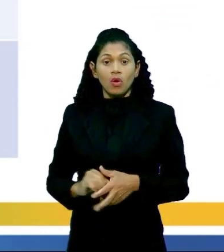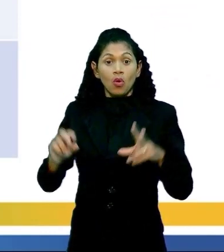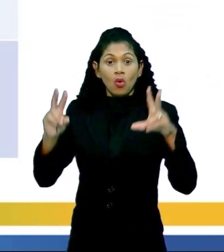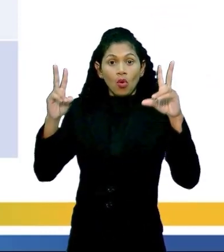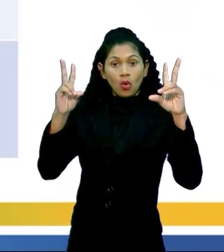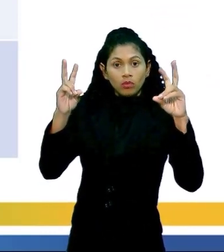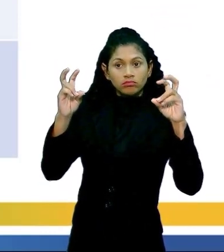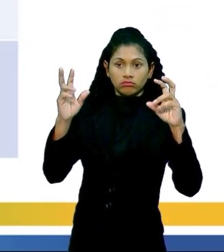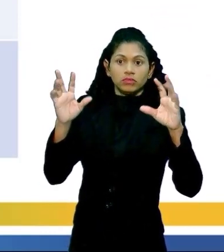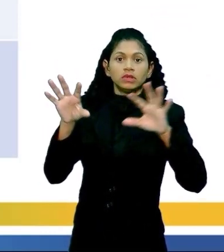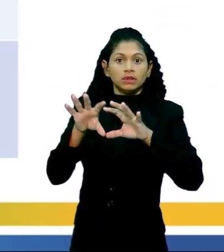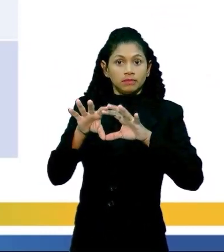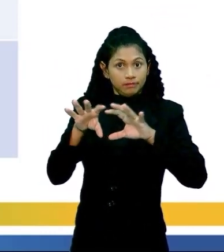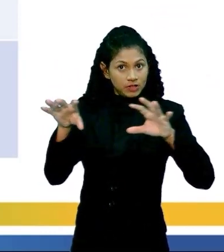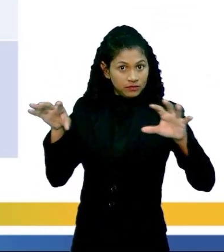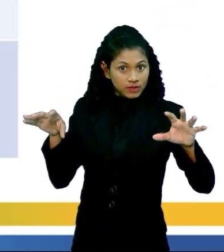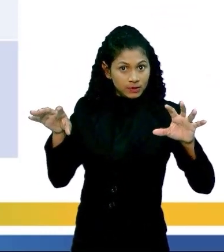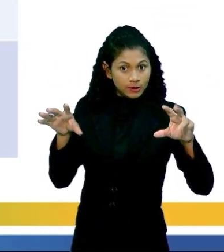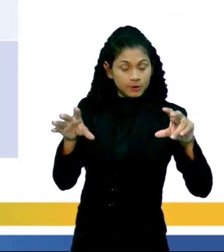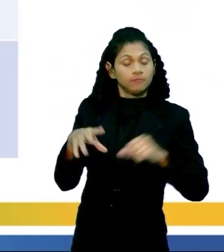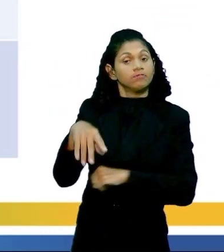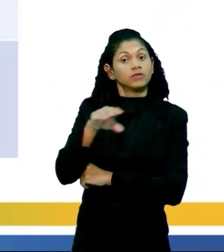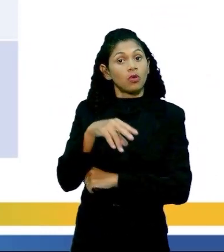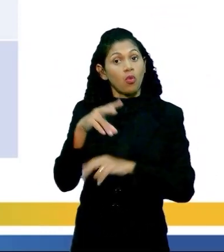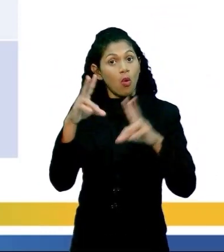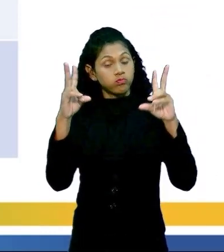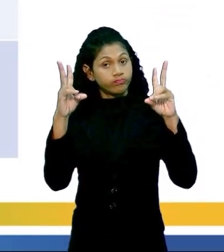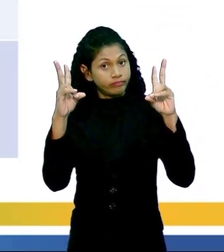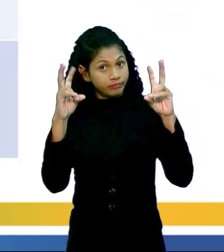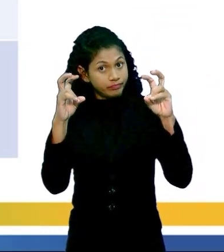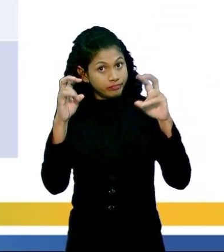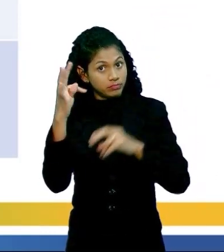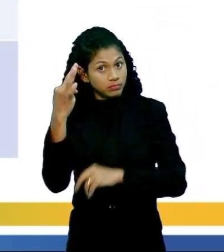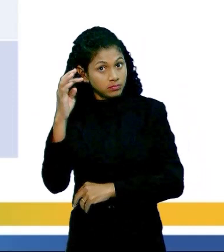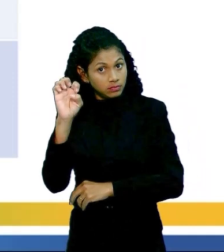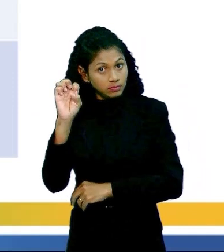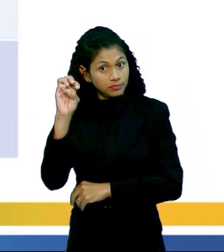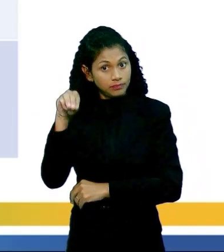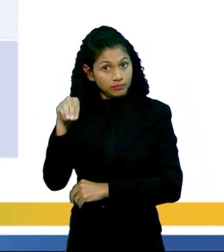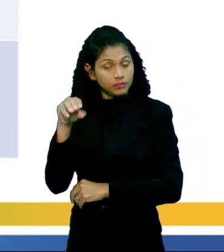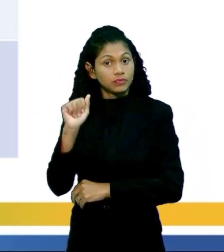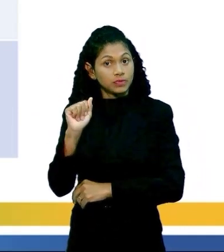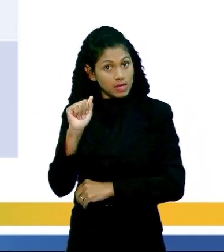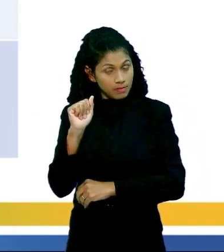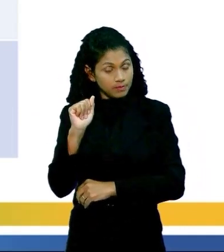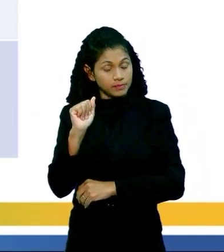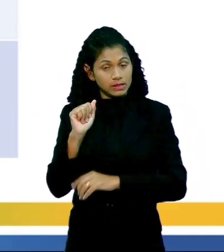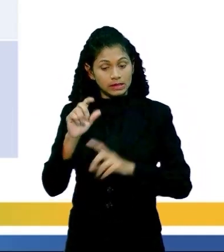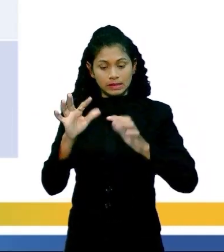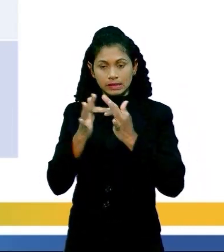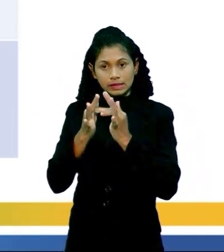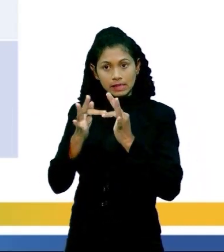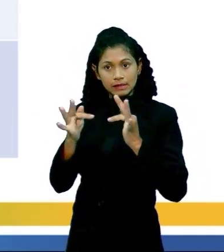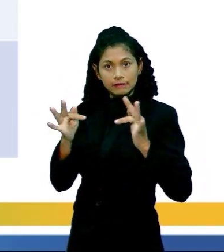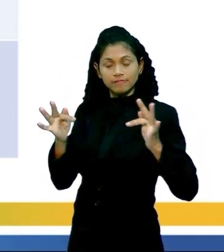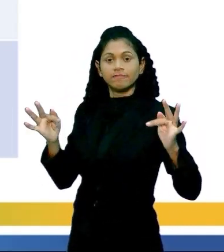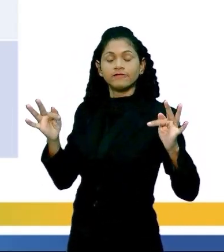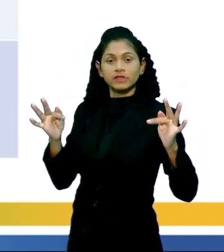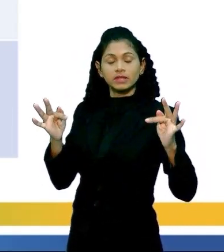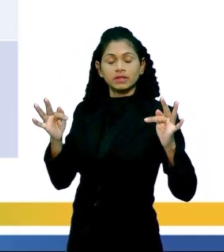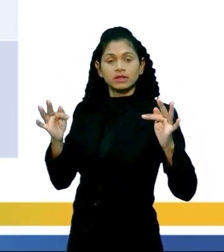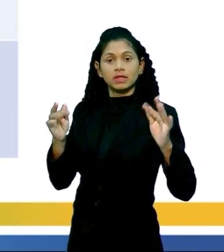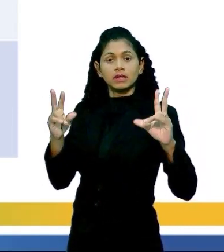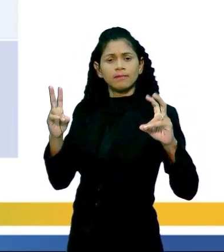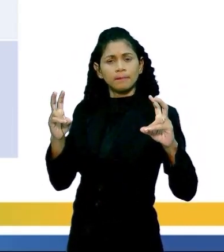tema, né? Porque imagina só, nesse nosso texto que estamos trabalhando, né? Está falando sobre cigarros,